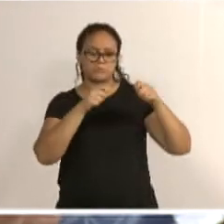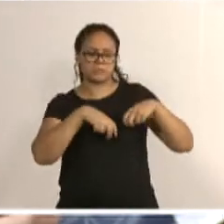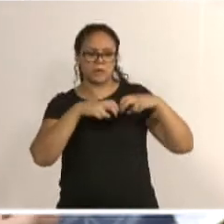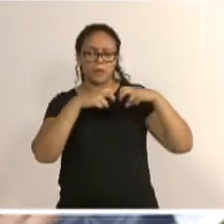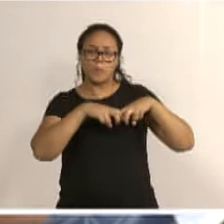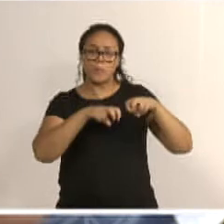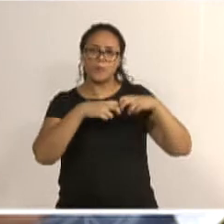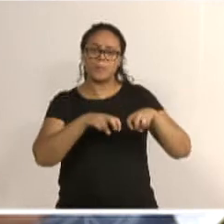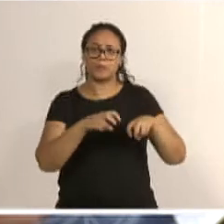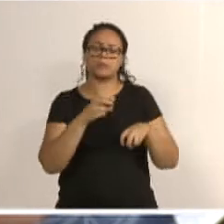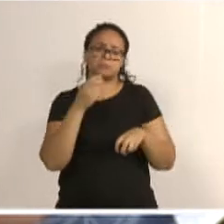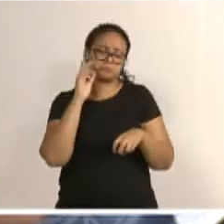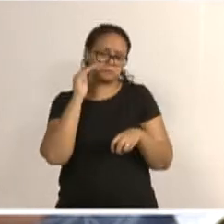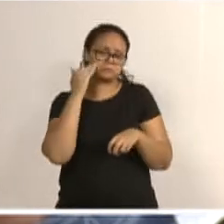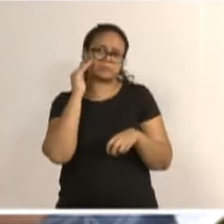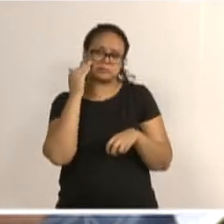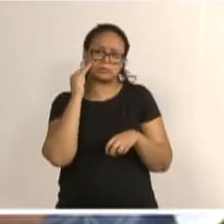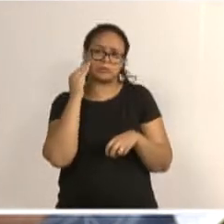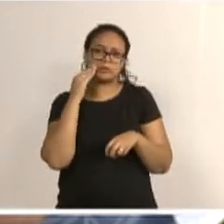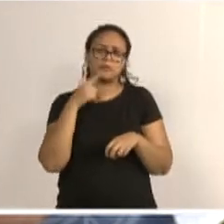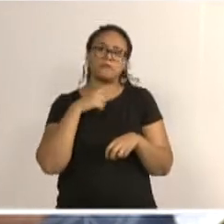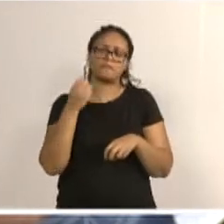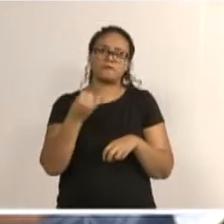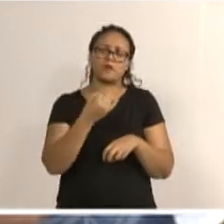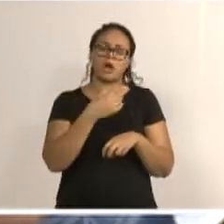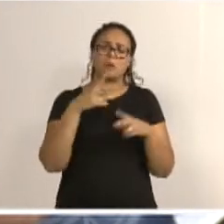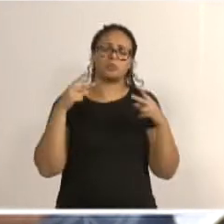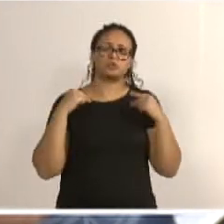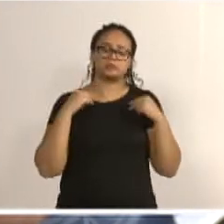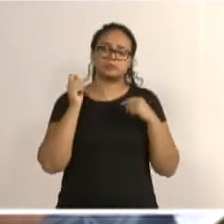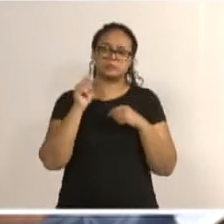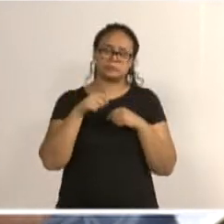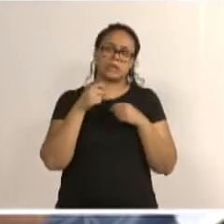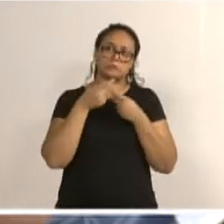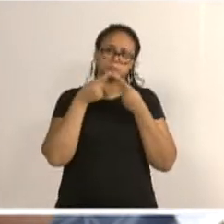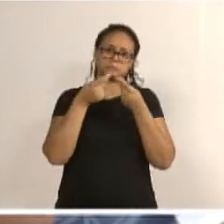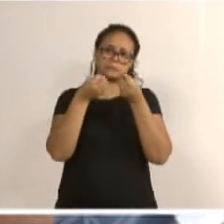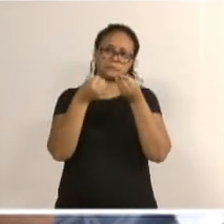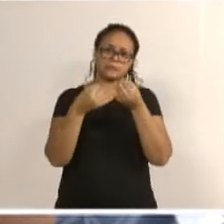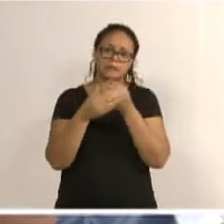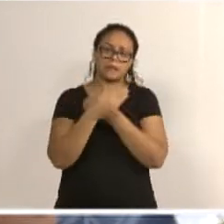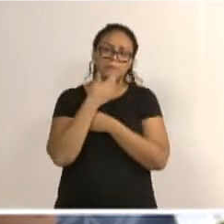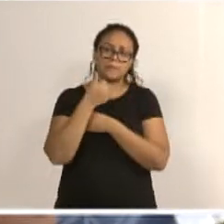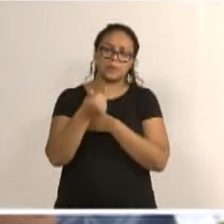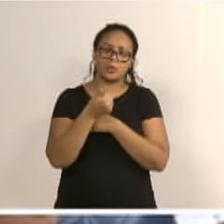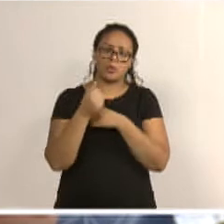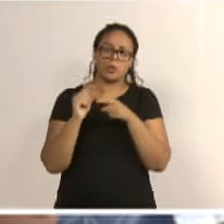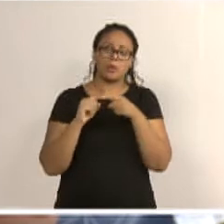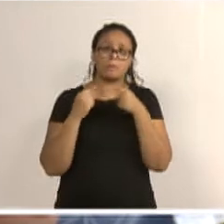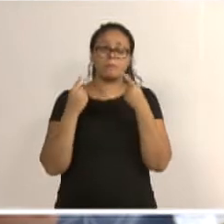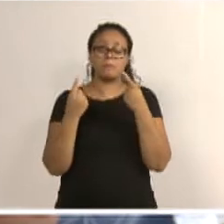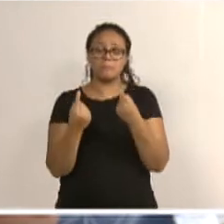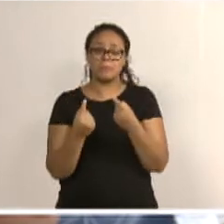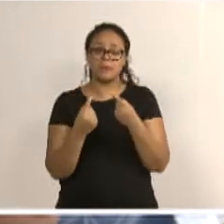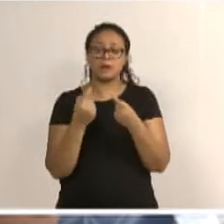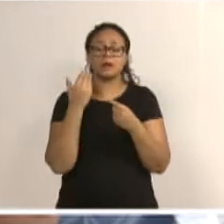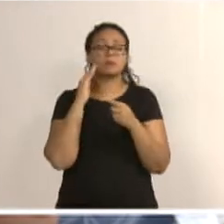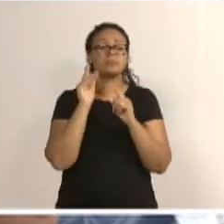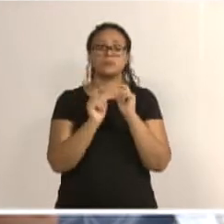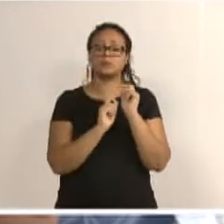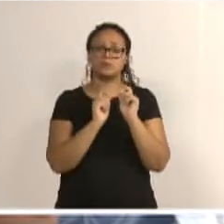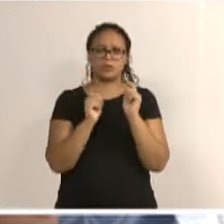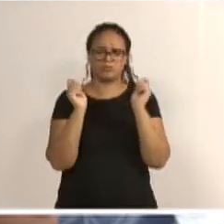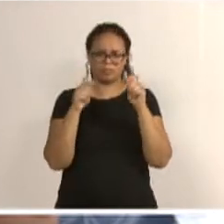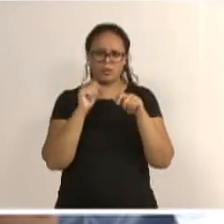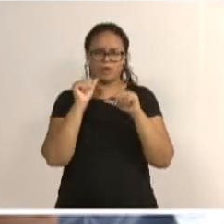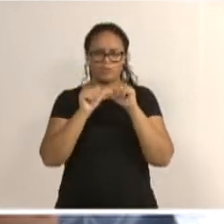tem vários motoristas aqui que podem falar melhor do que eu sobre isso. Mas entendo o seguinte, vai ter como mudar